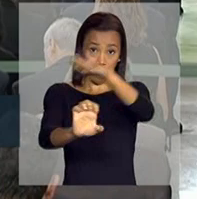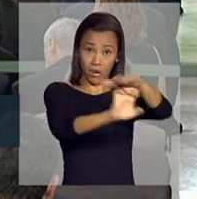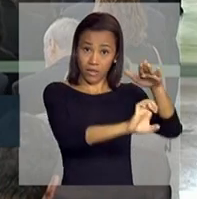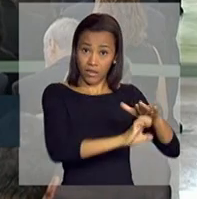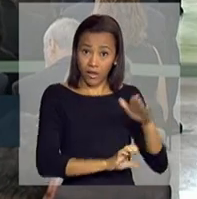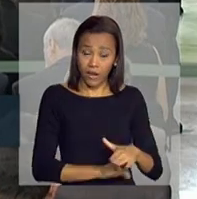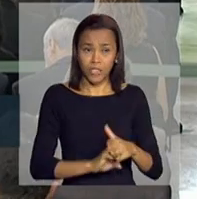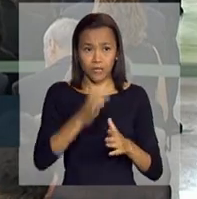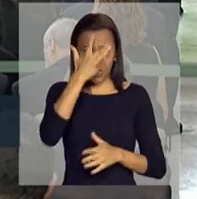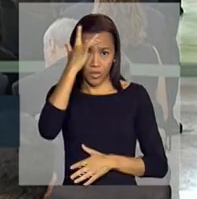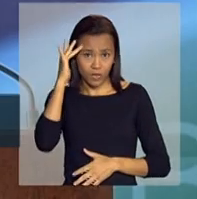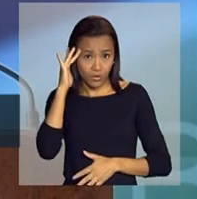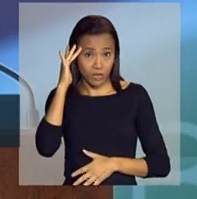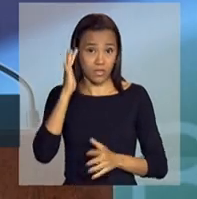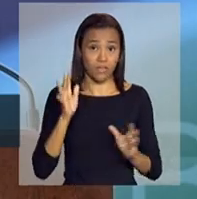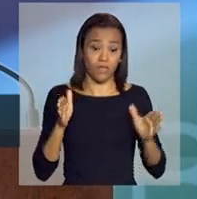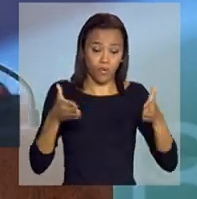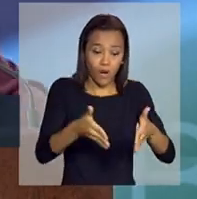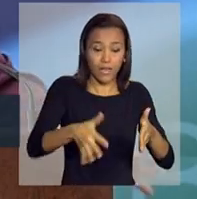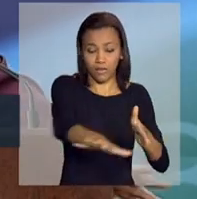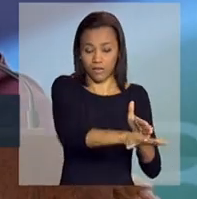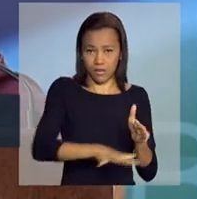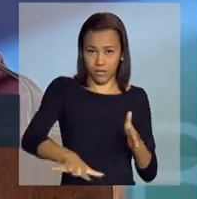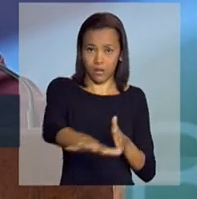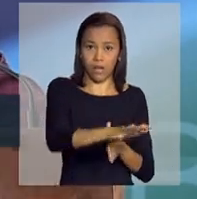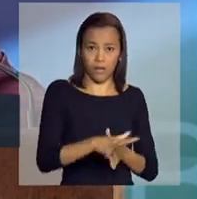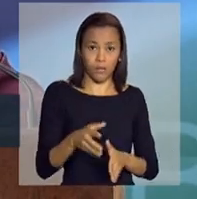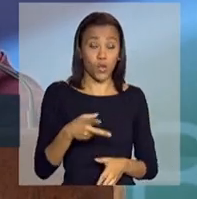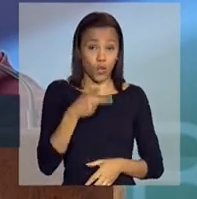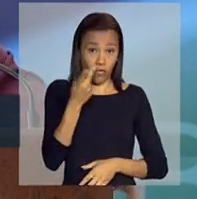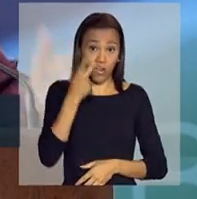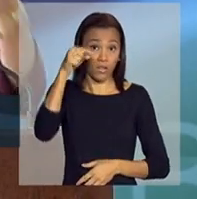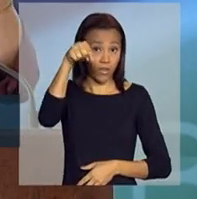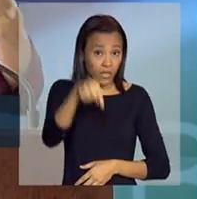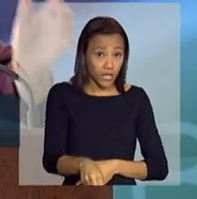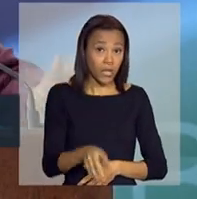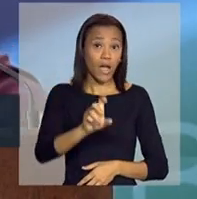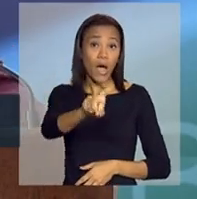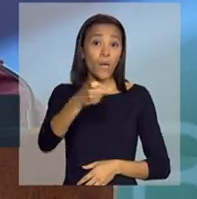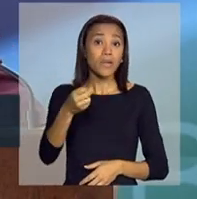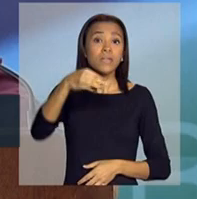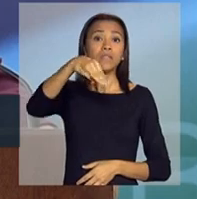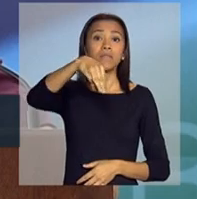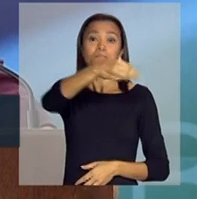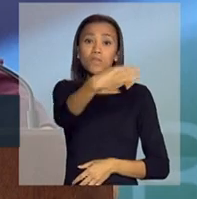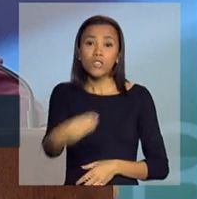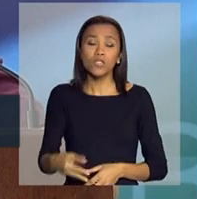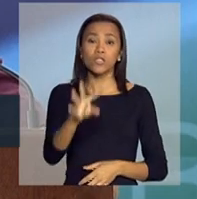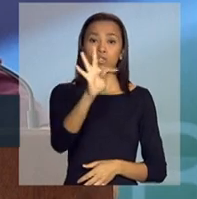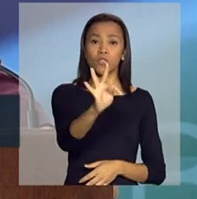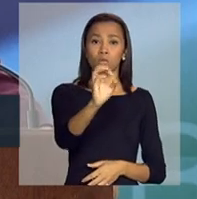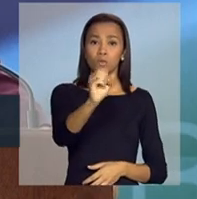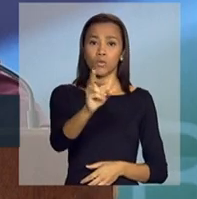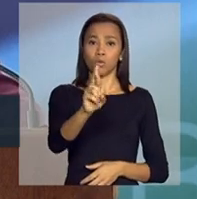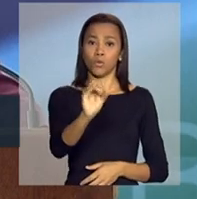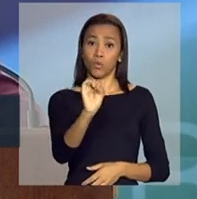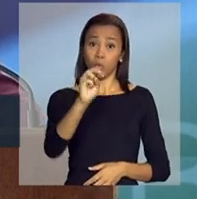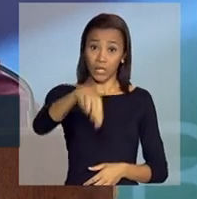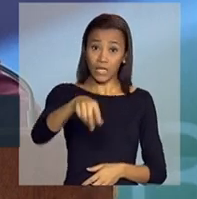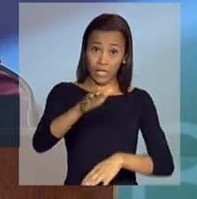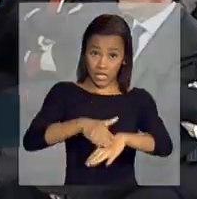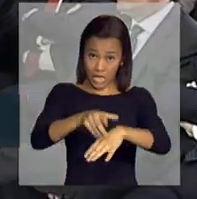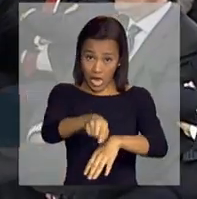investidores nesta área. Estou me referindo aqui ao ex-ministro Torinho, que representa a Associação